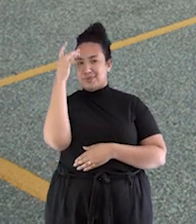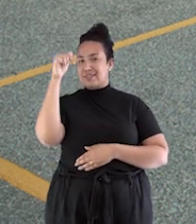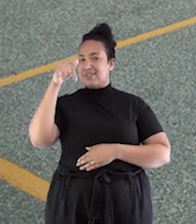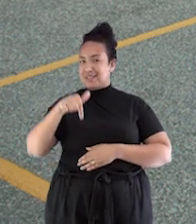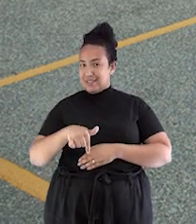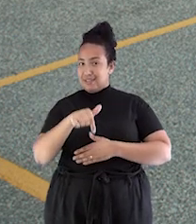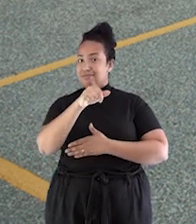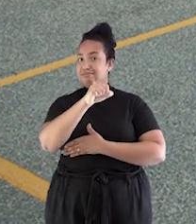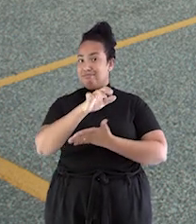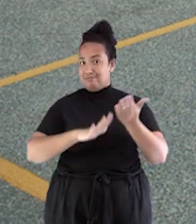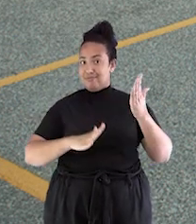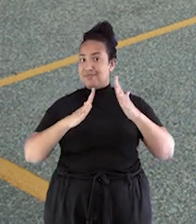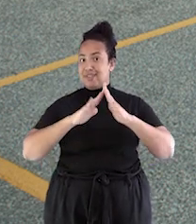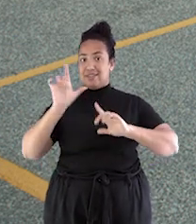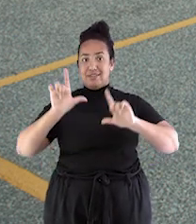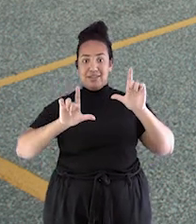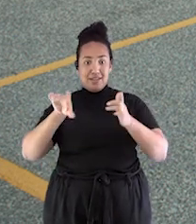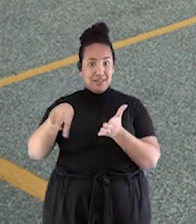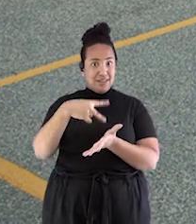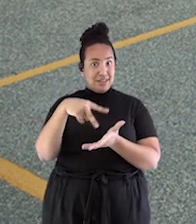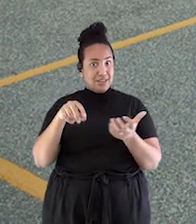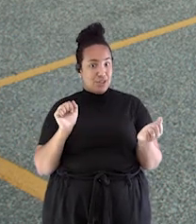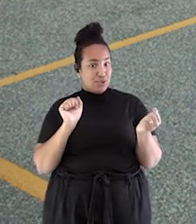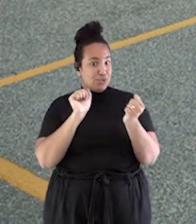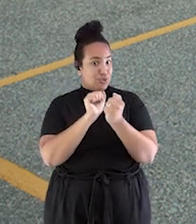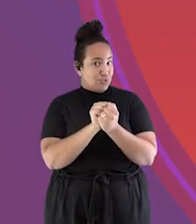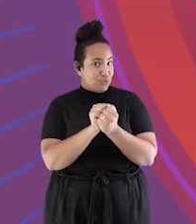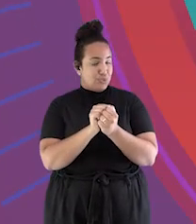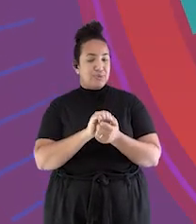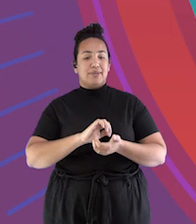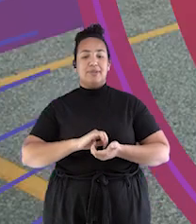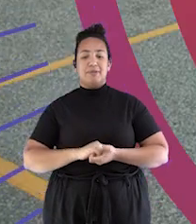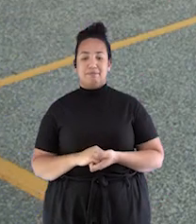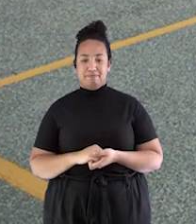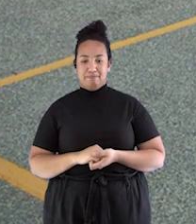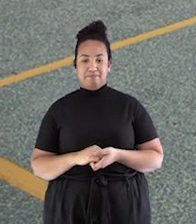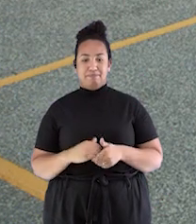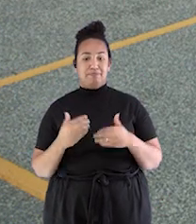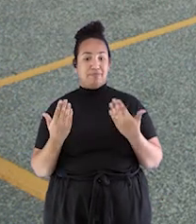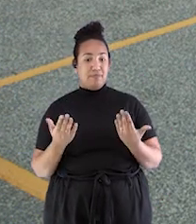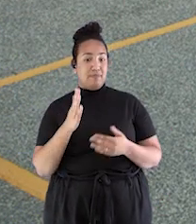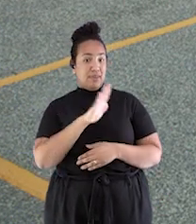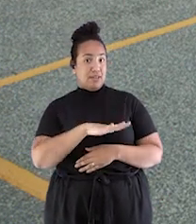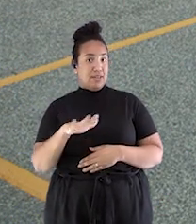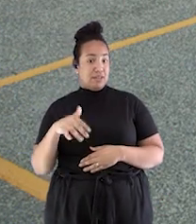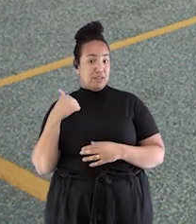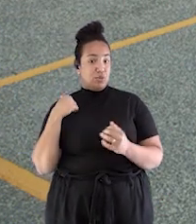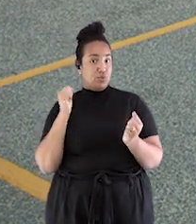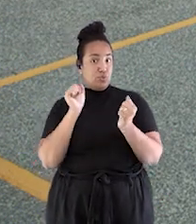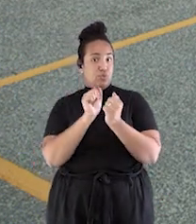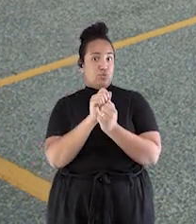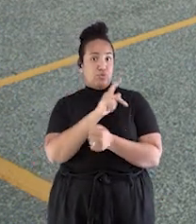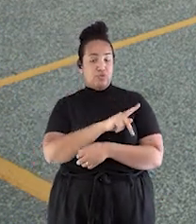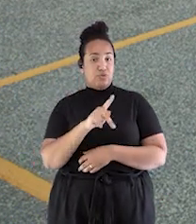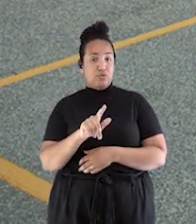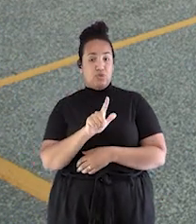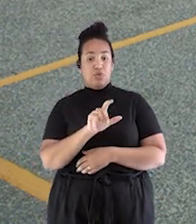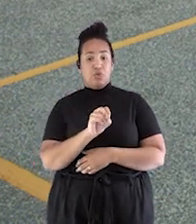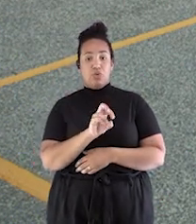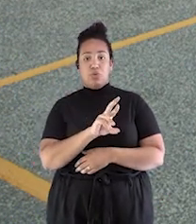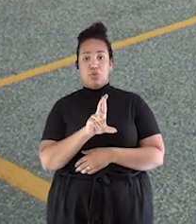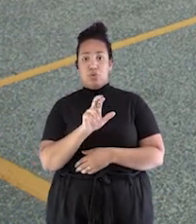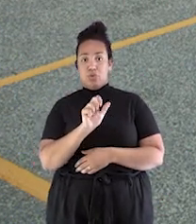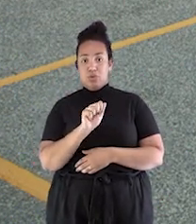são professores aqui do Dever em Casa na TV para dançar também. Crianças, estou aqui com a professora Lohane,